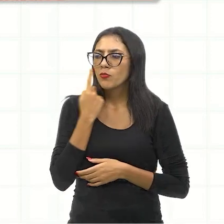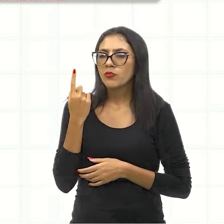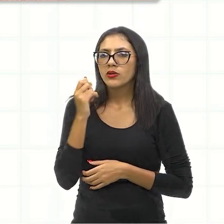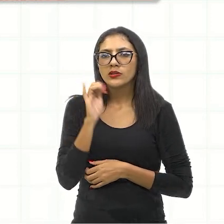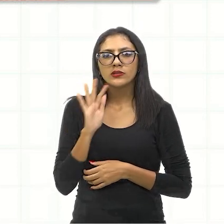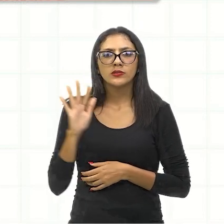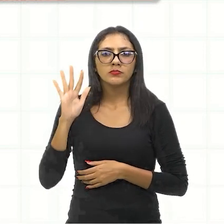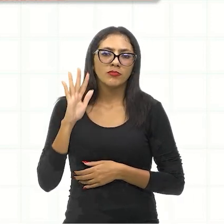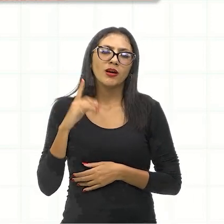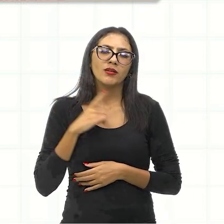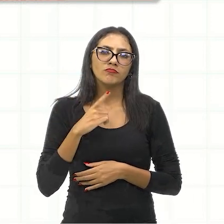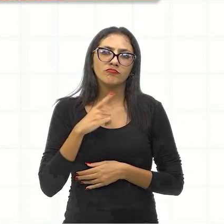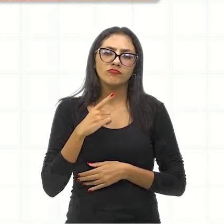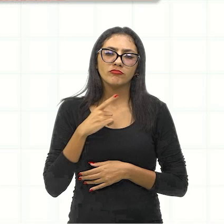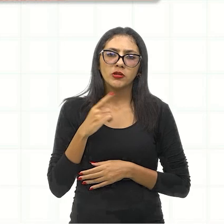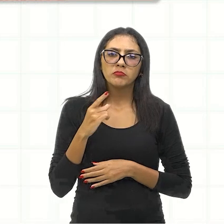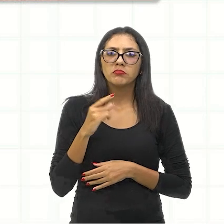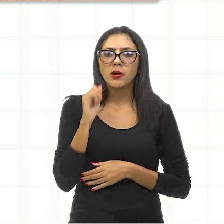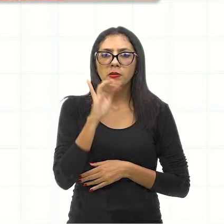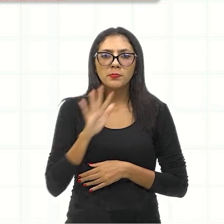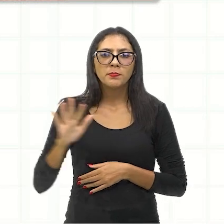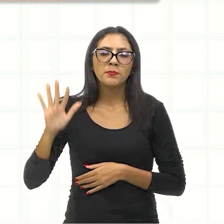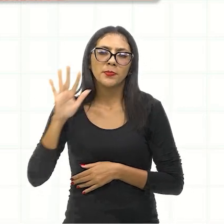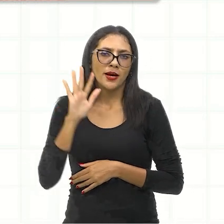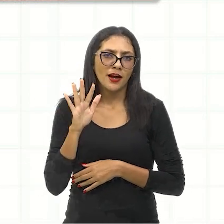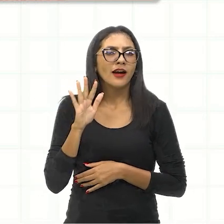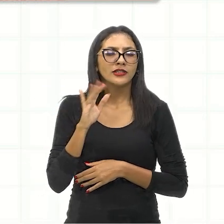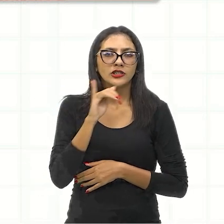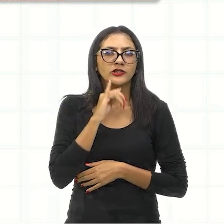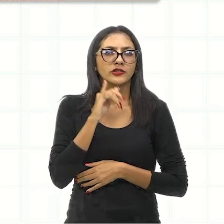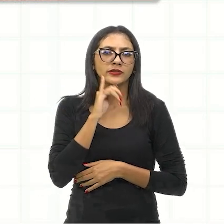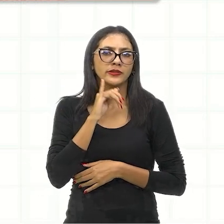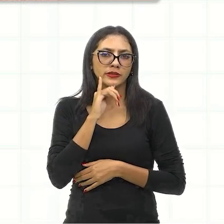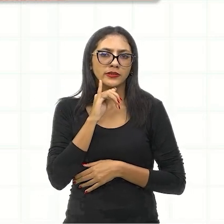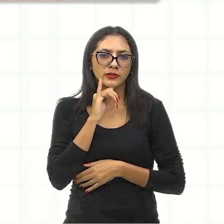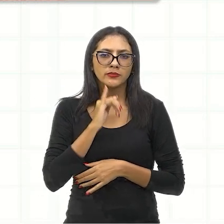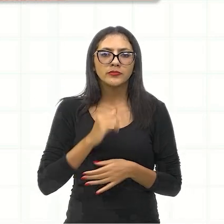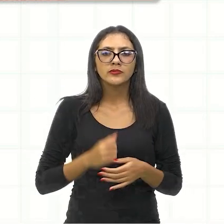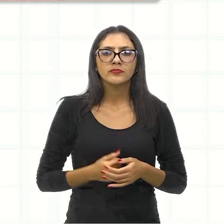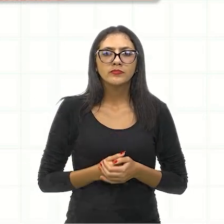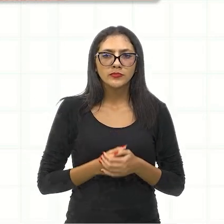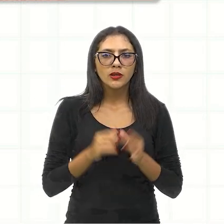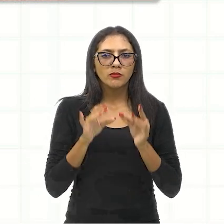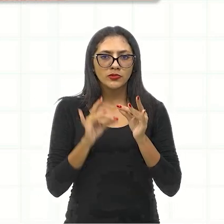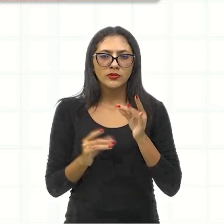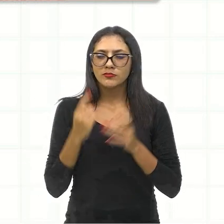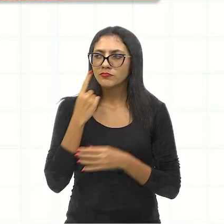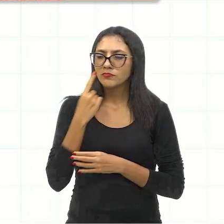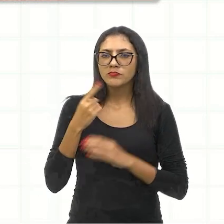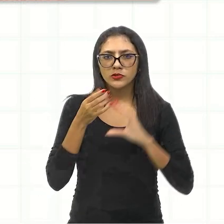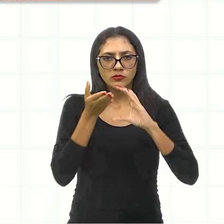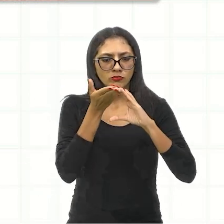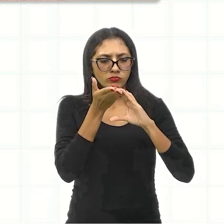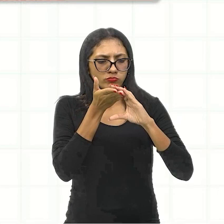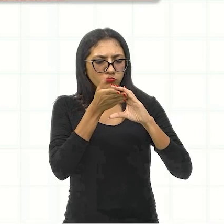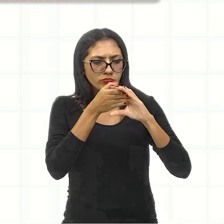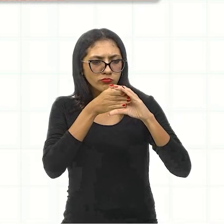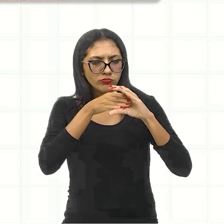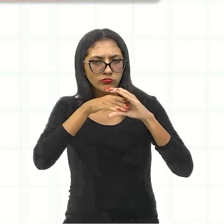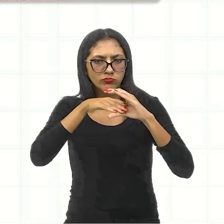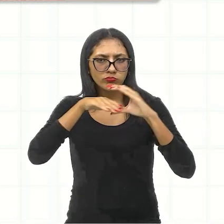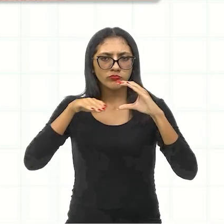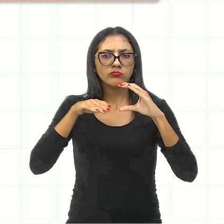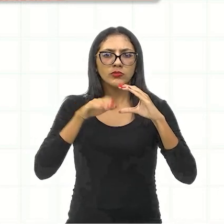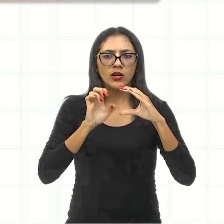um esquema, né, uma imagem ampliada do que a gente está vendo justamente nessa parede ali do blastocisto instalado ali na